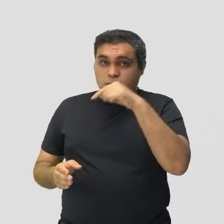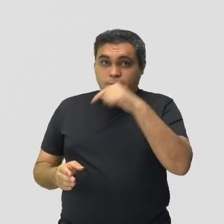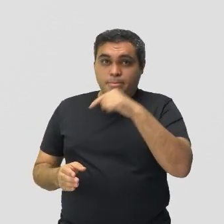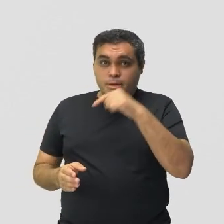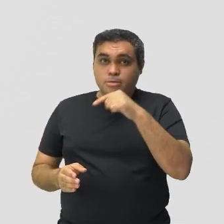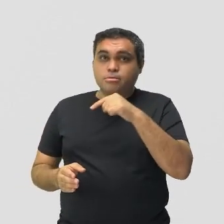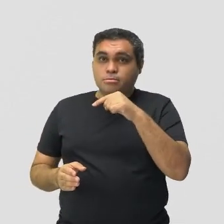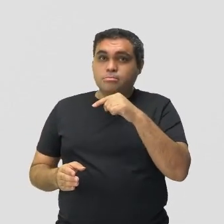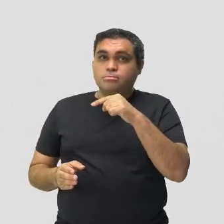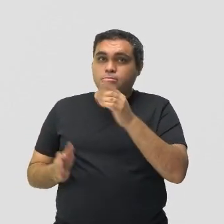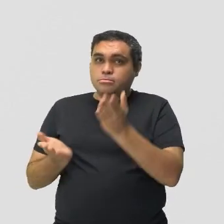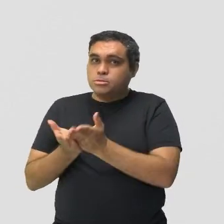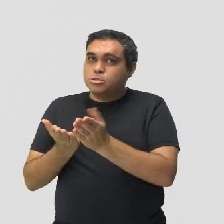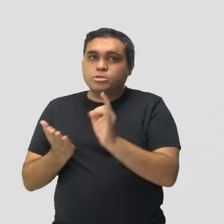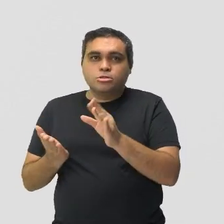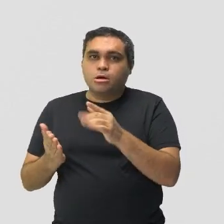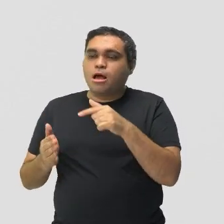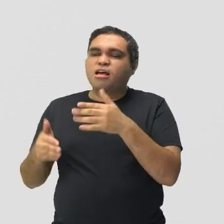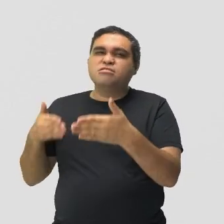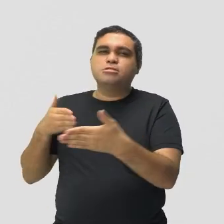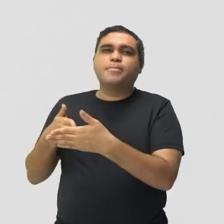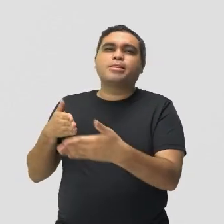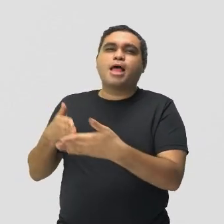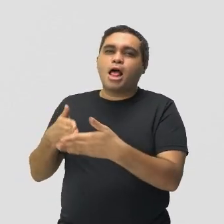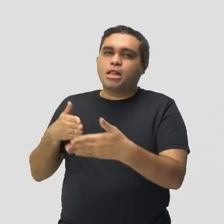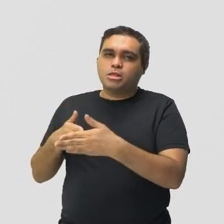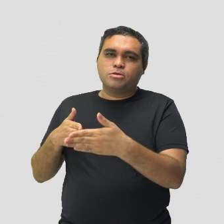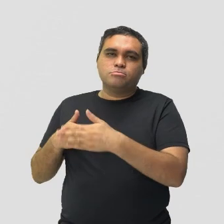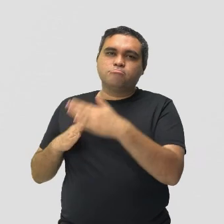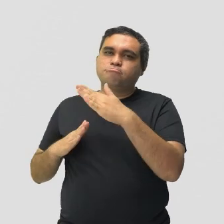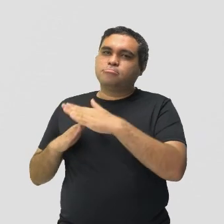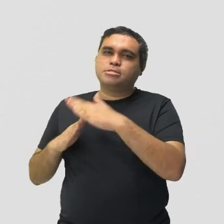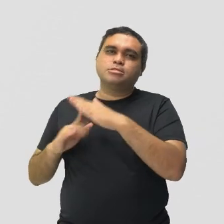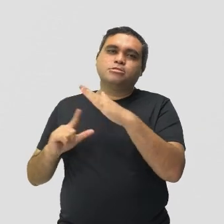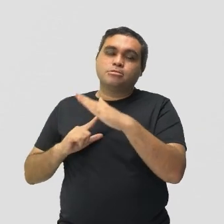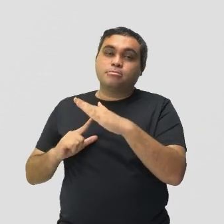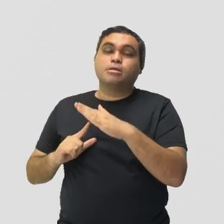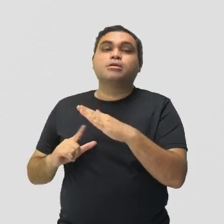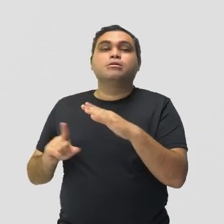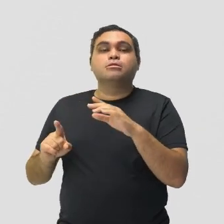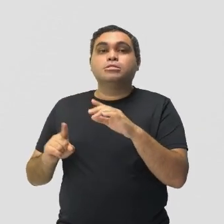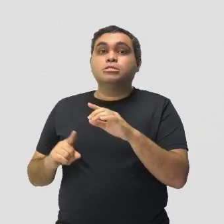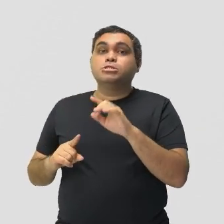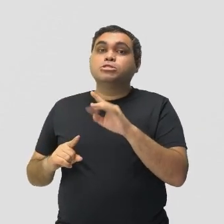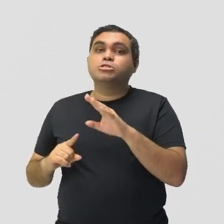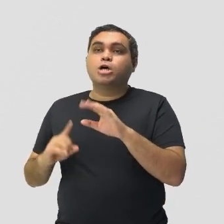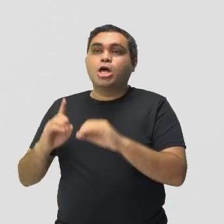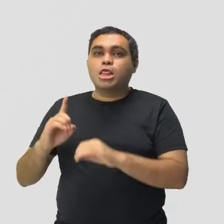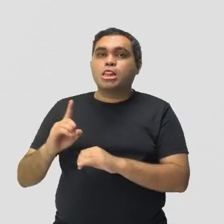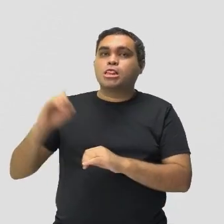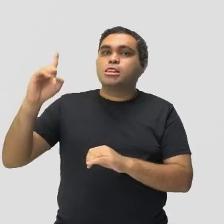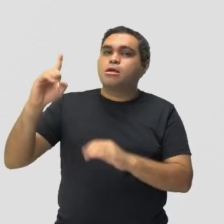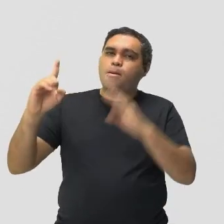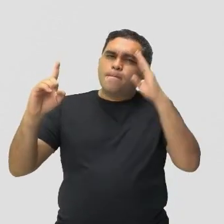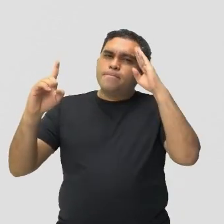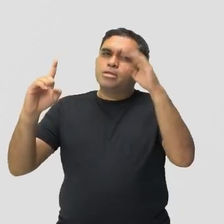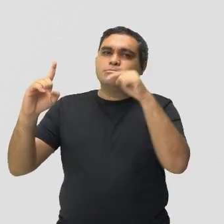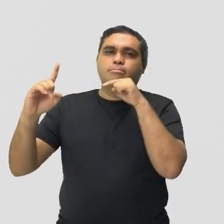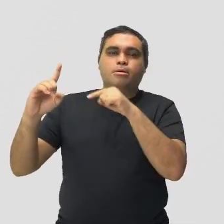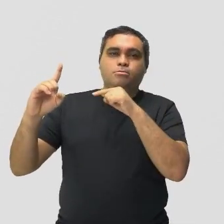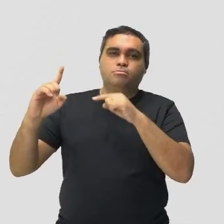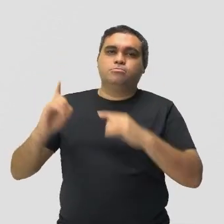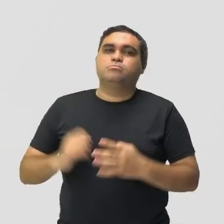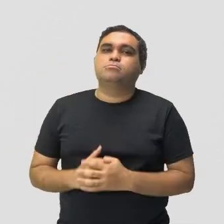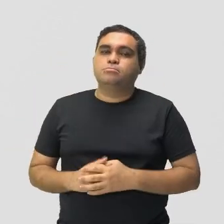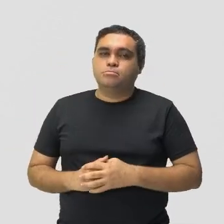finito e que acabado e que não existia nada além de Deus. Para eles, a busca do